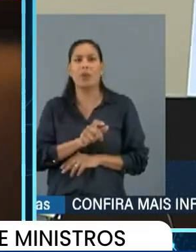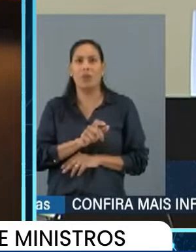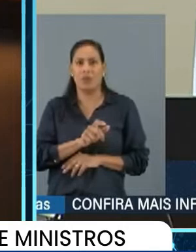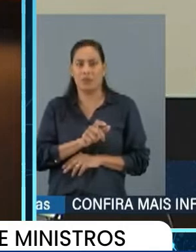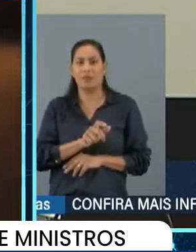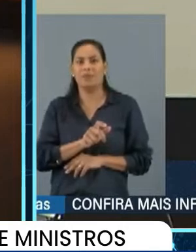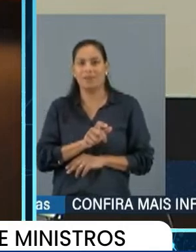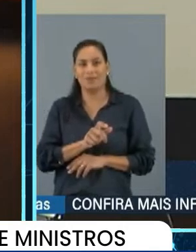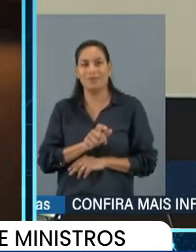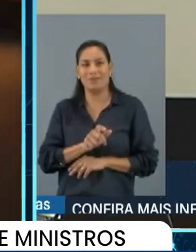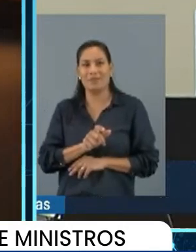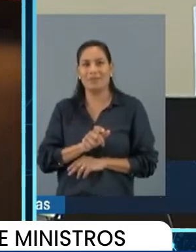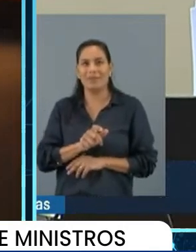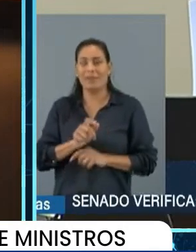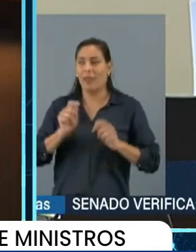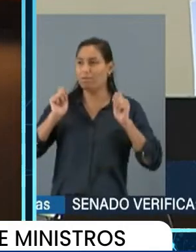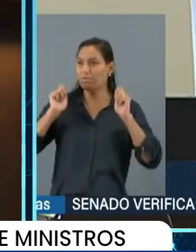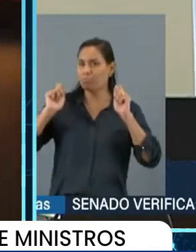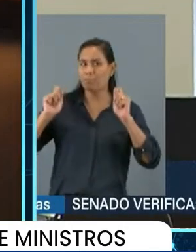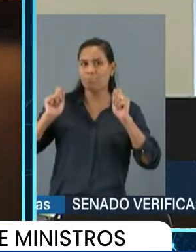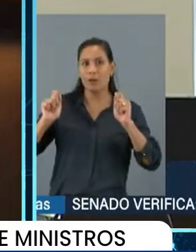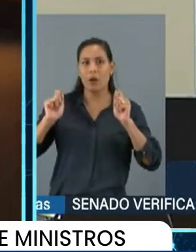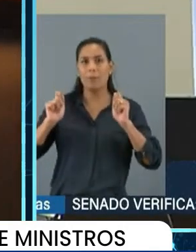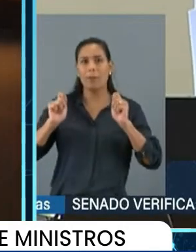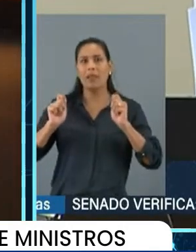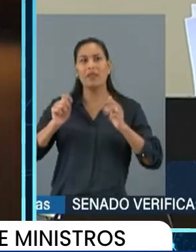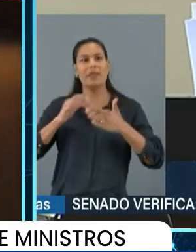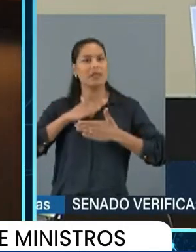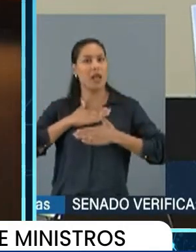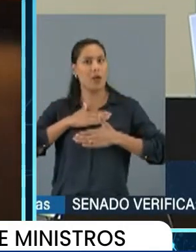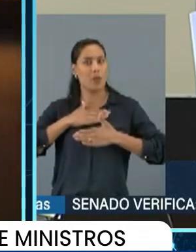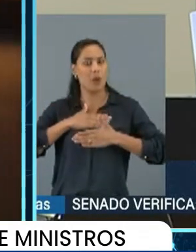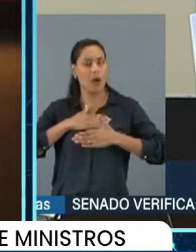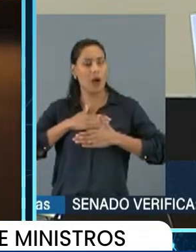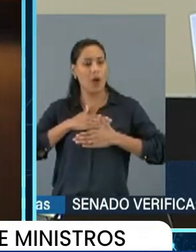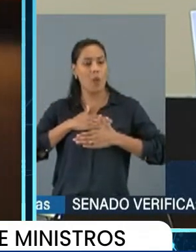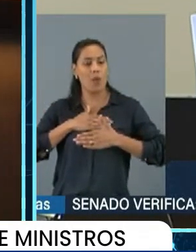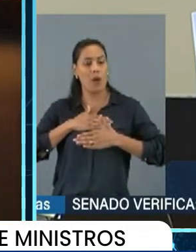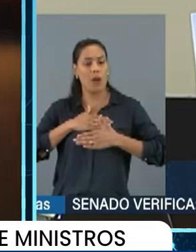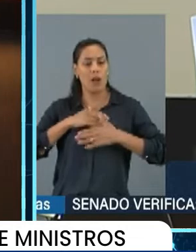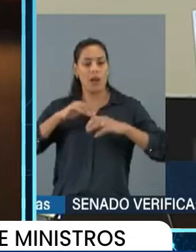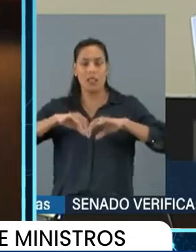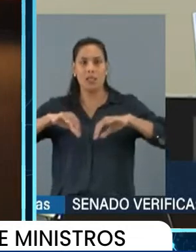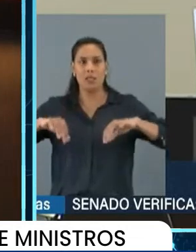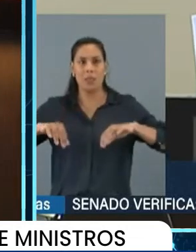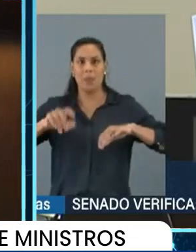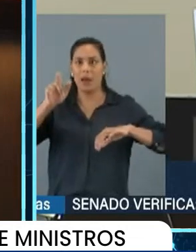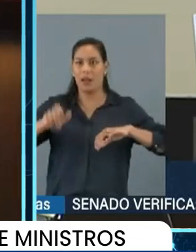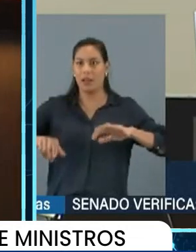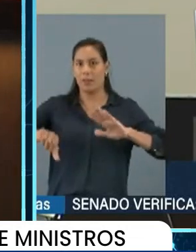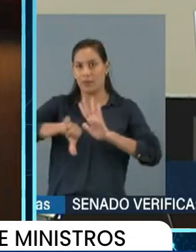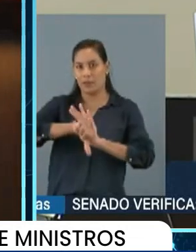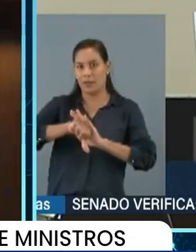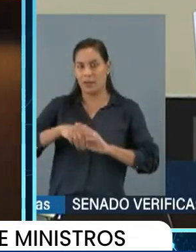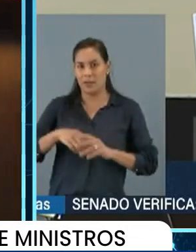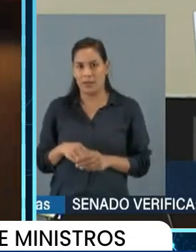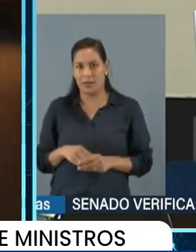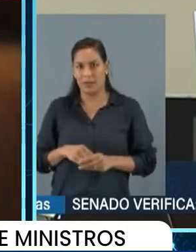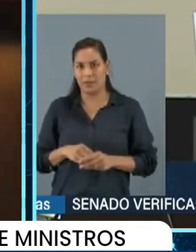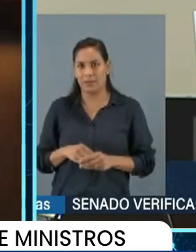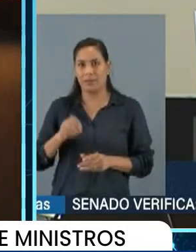do Brasil, que há muito tempo já deixaram de ser tribunais técnicos. Ali a gente tem políticos falando sobre